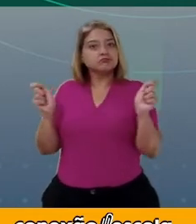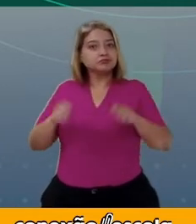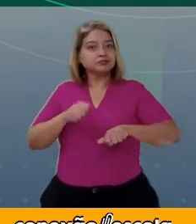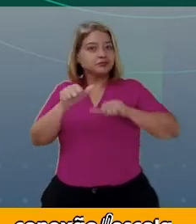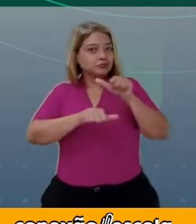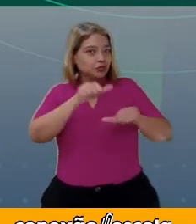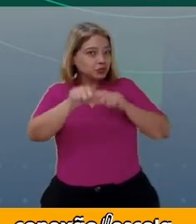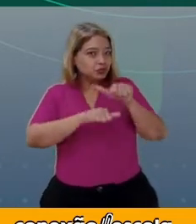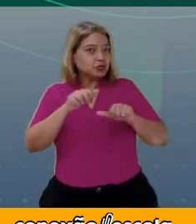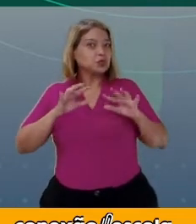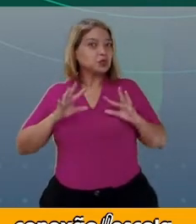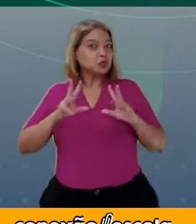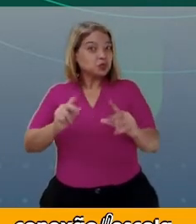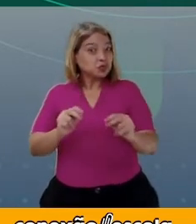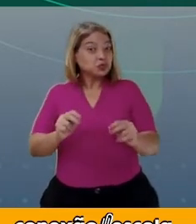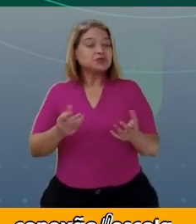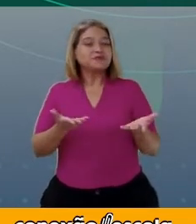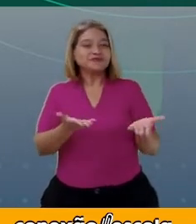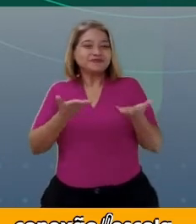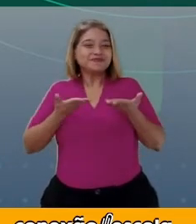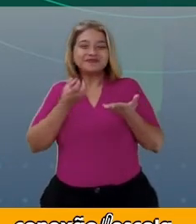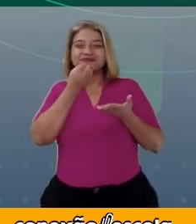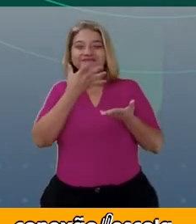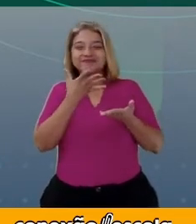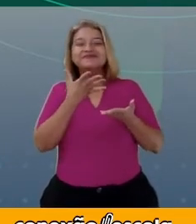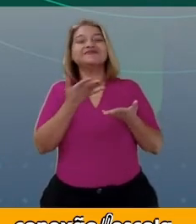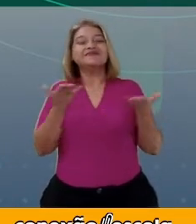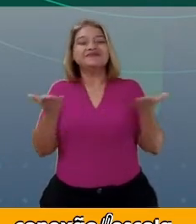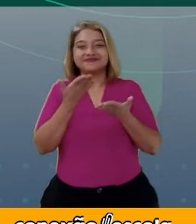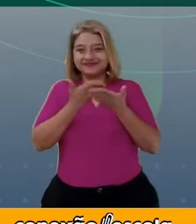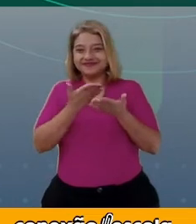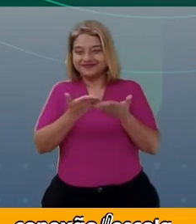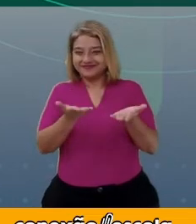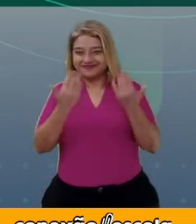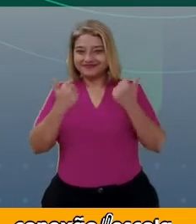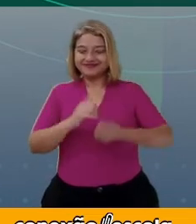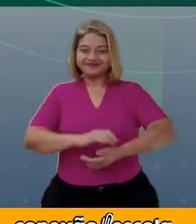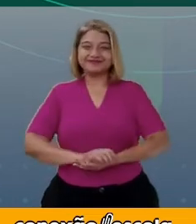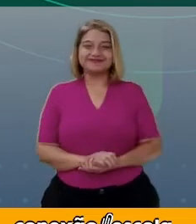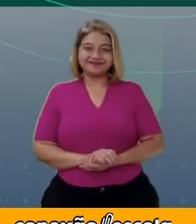mudar tudo. Sejam todos bem-vindos e vamos à aula!